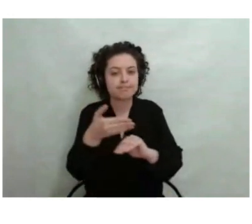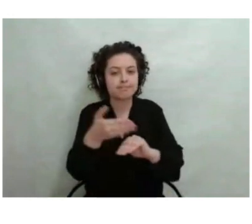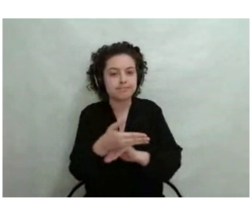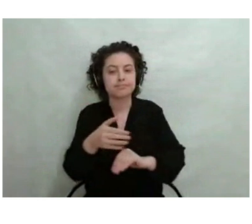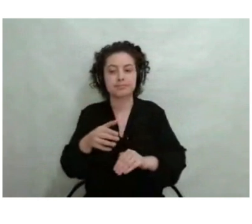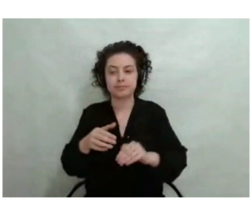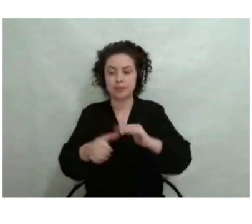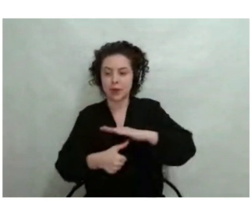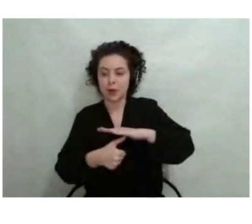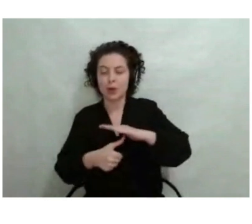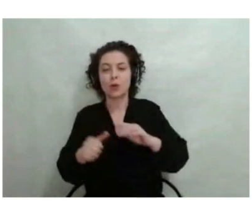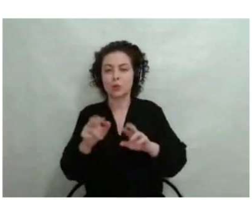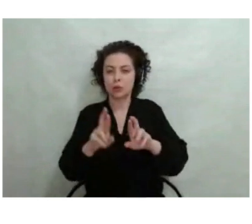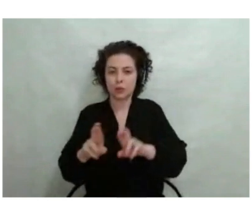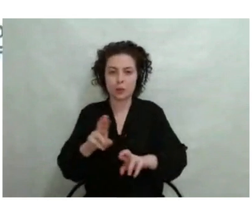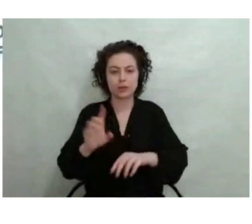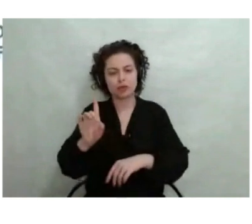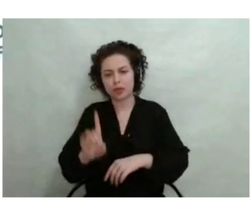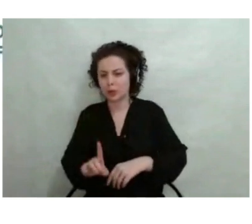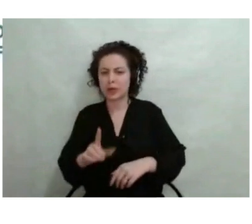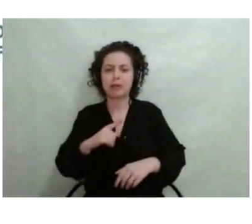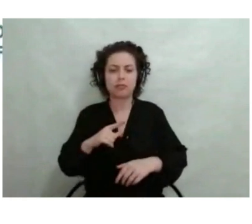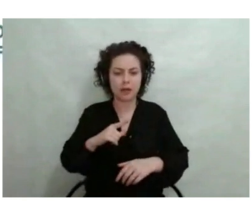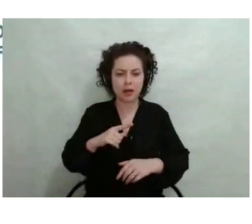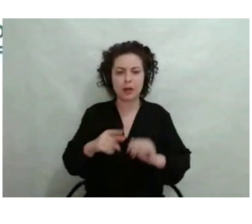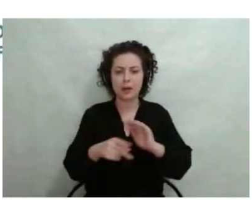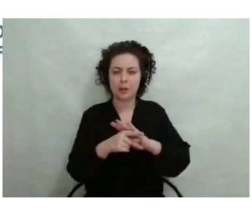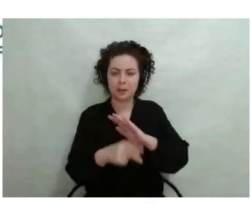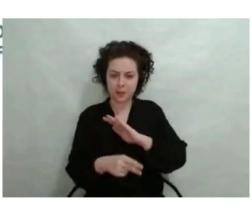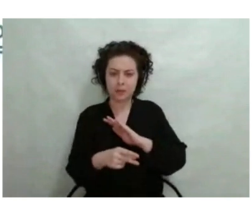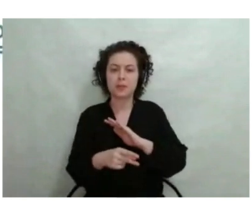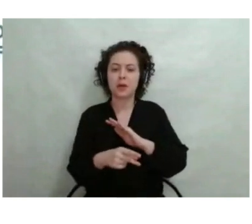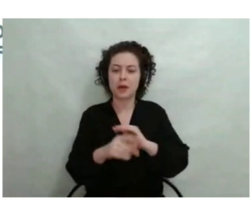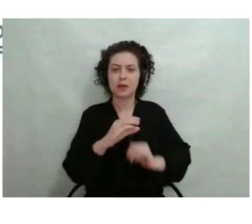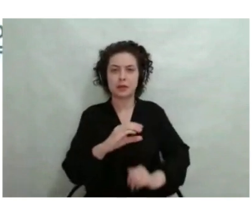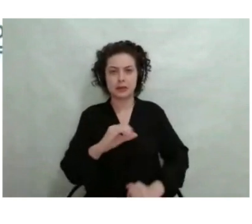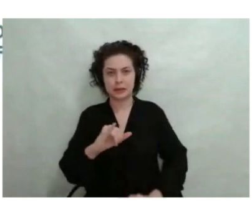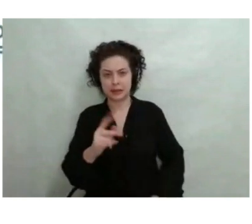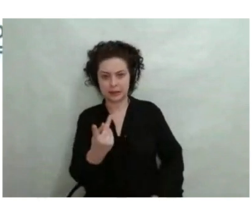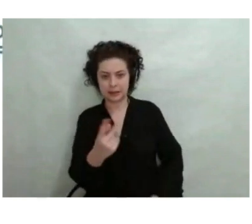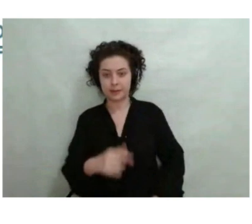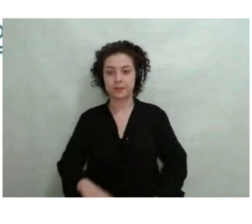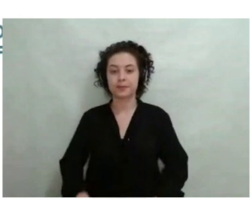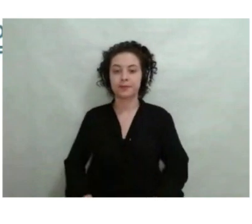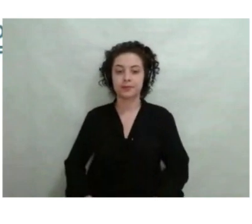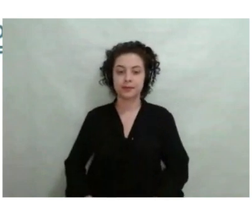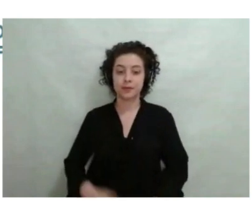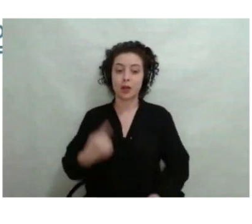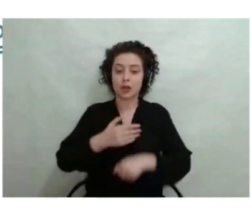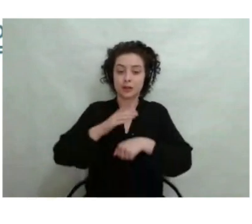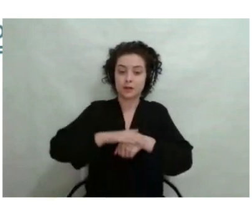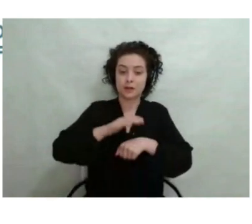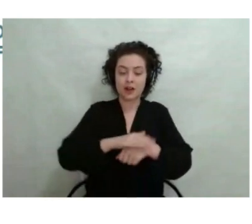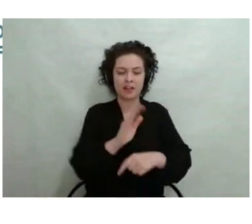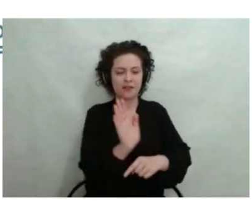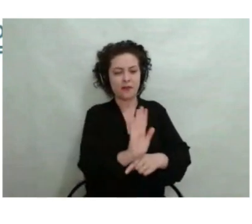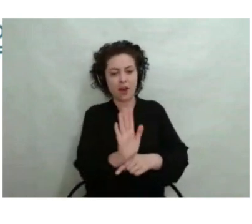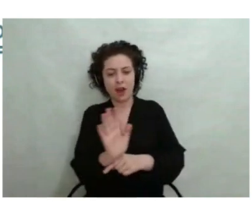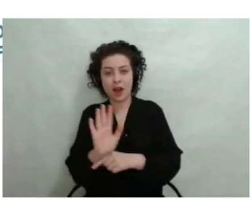outras diretorias ou pela própria CCIH. Produzimos vídeos que estão